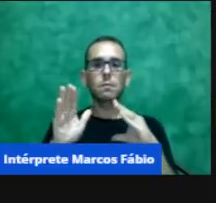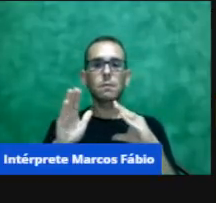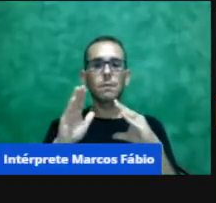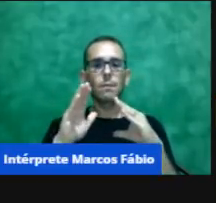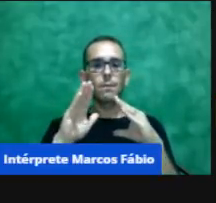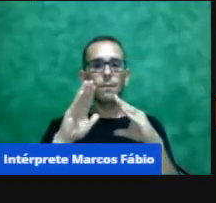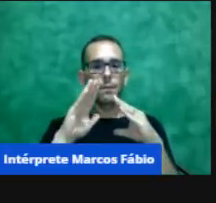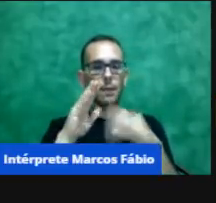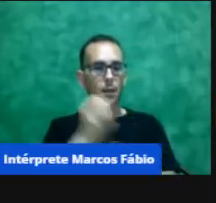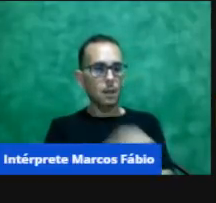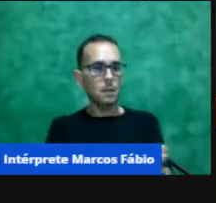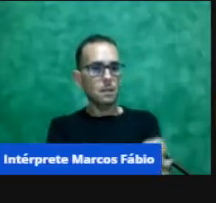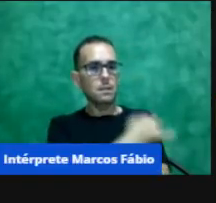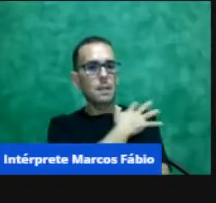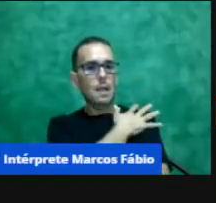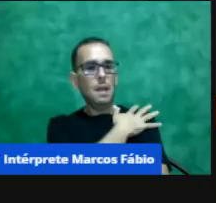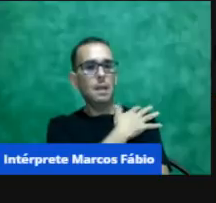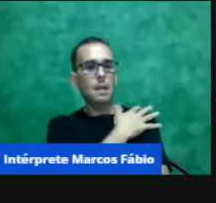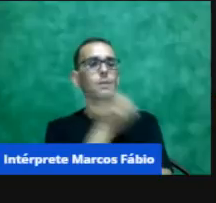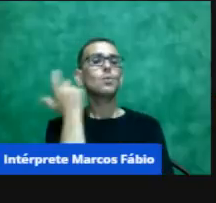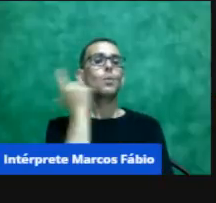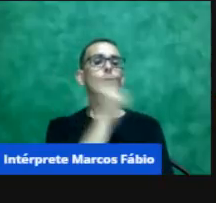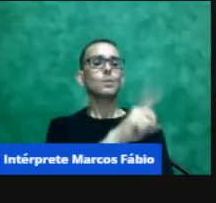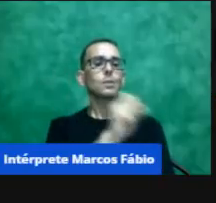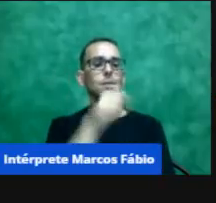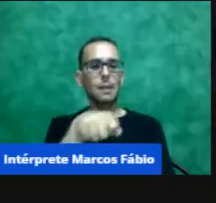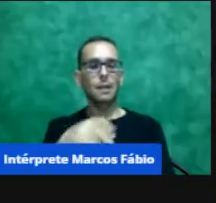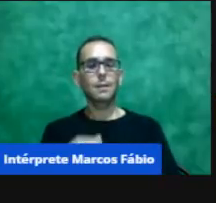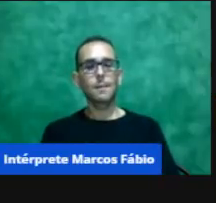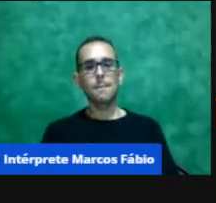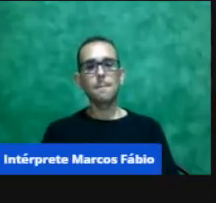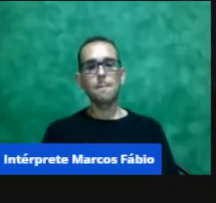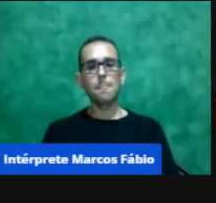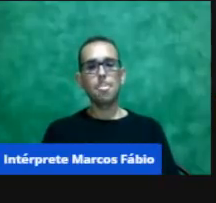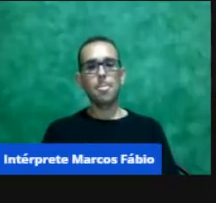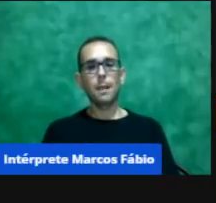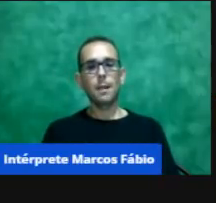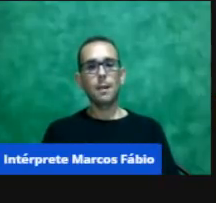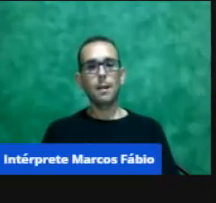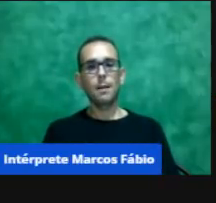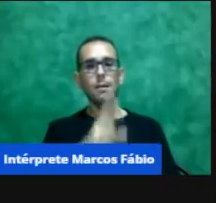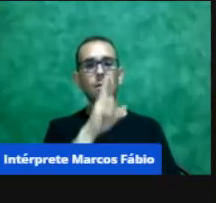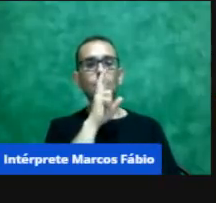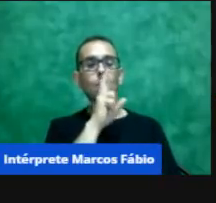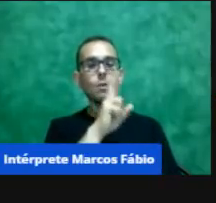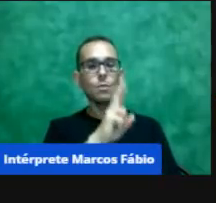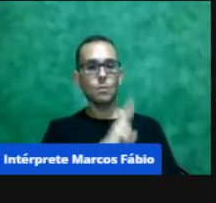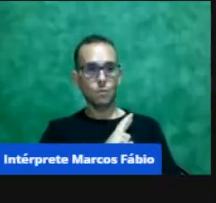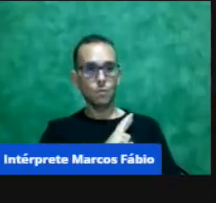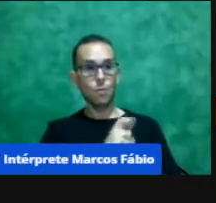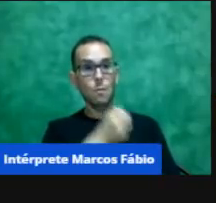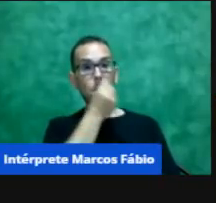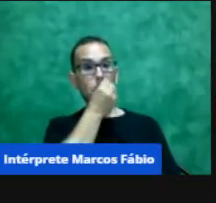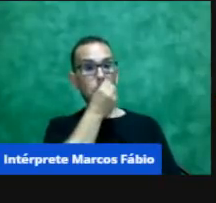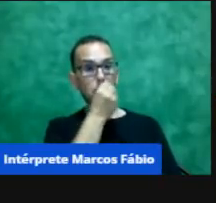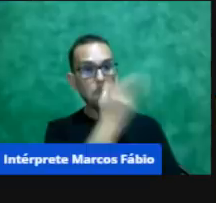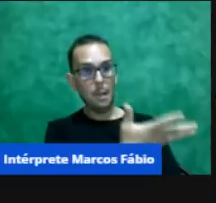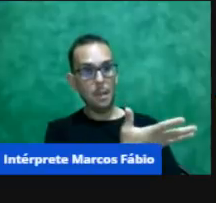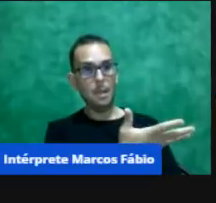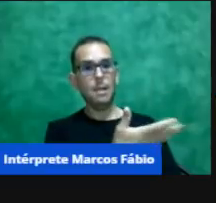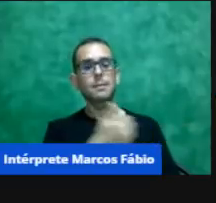das séries. E deu muito certo, né? O retorno dos alunos foi muito positivo,